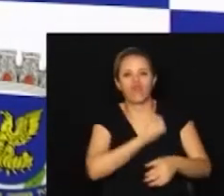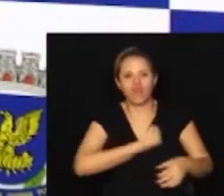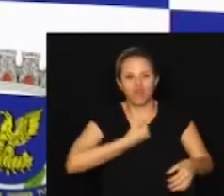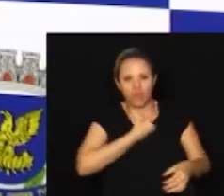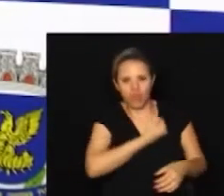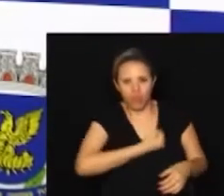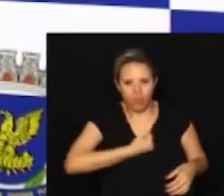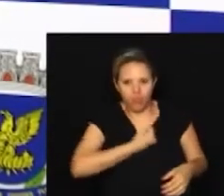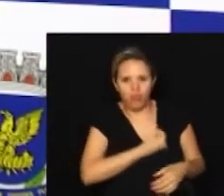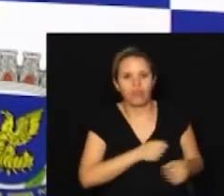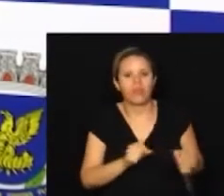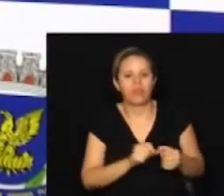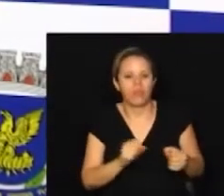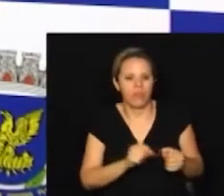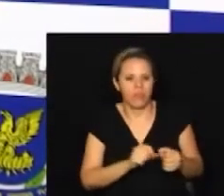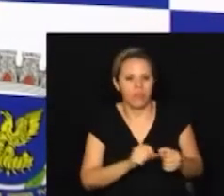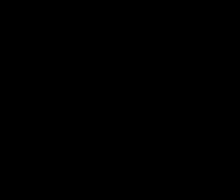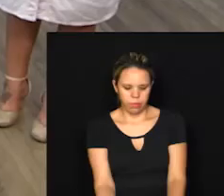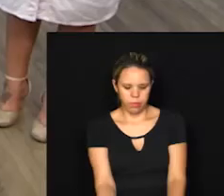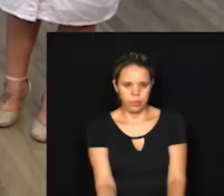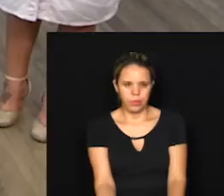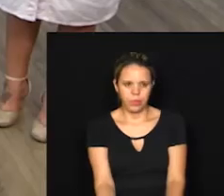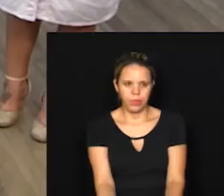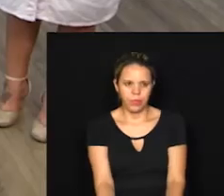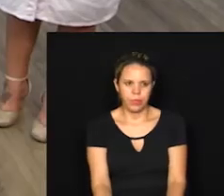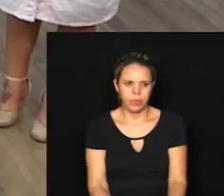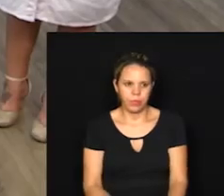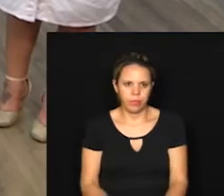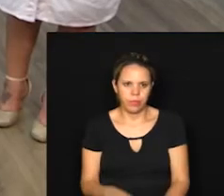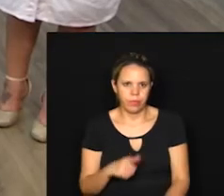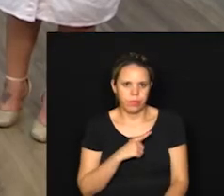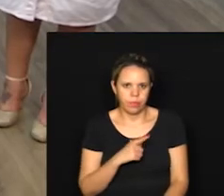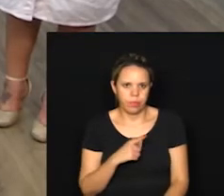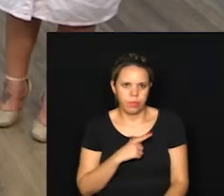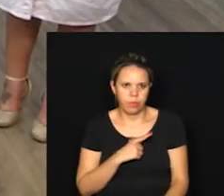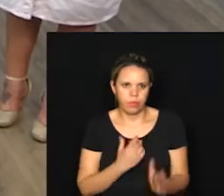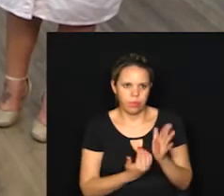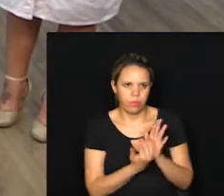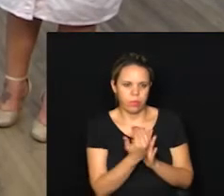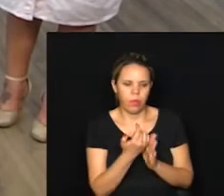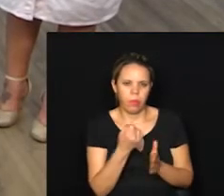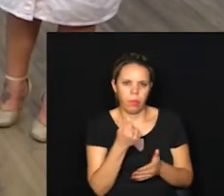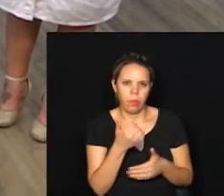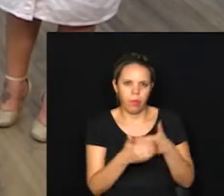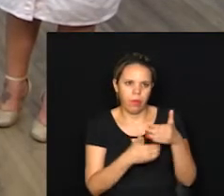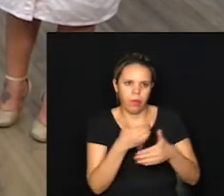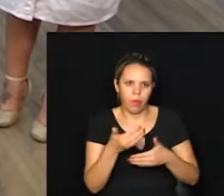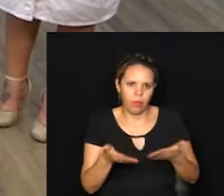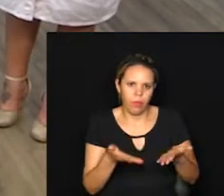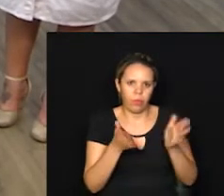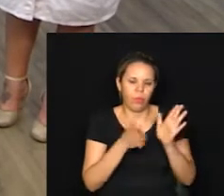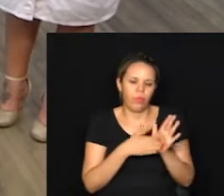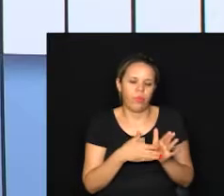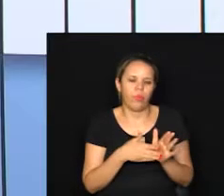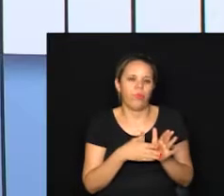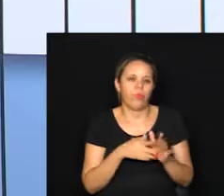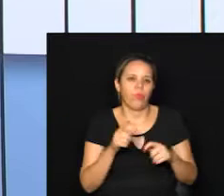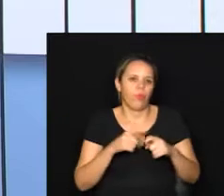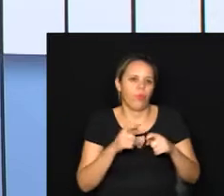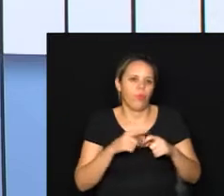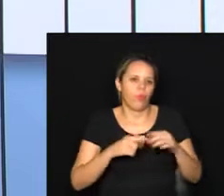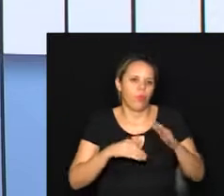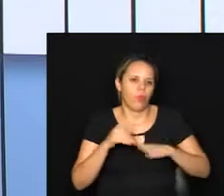começa também com o exame de ultrassom. Nós teremos o aumento gradual da oferta dessas